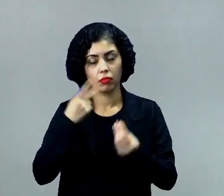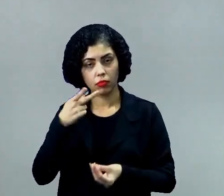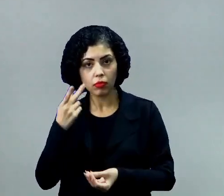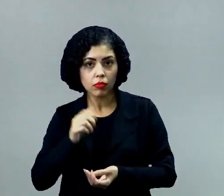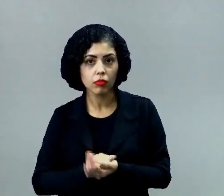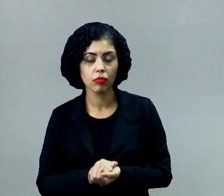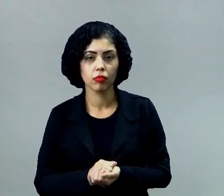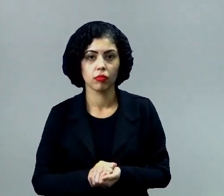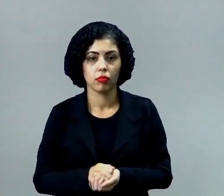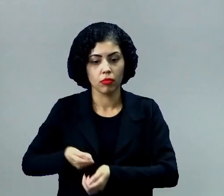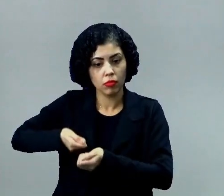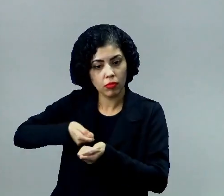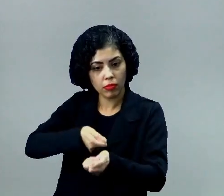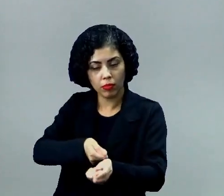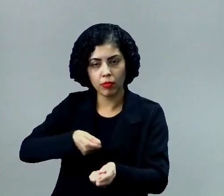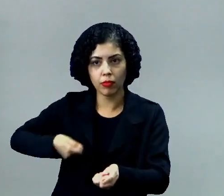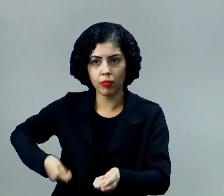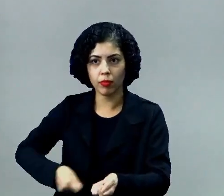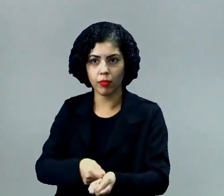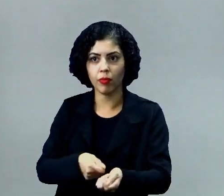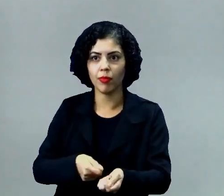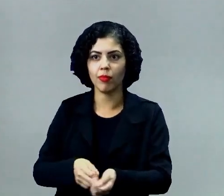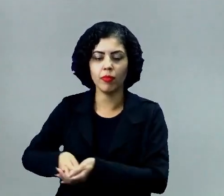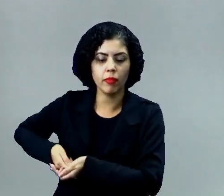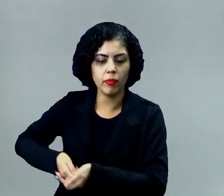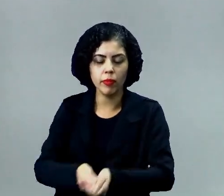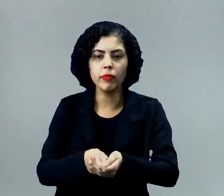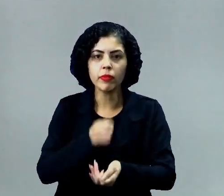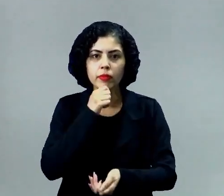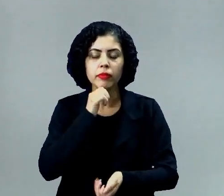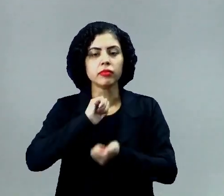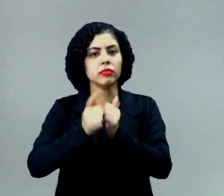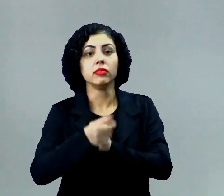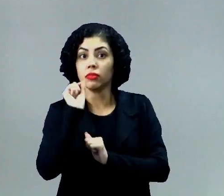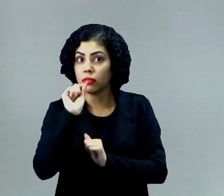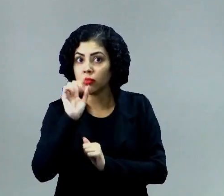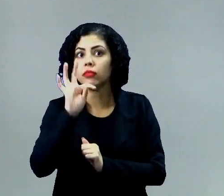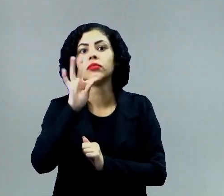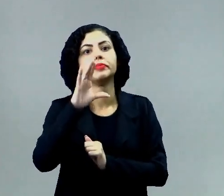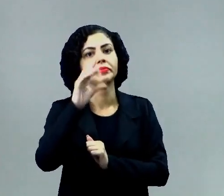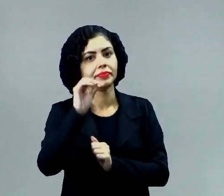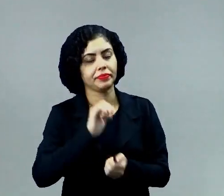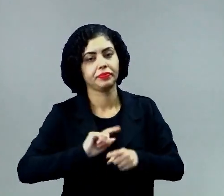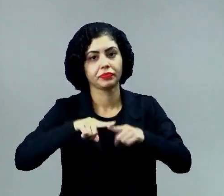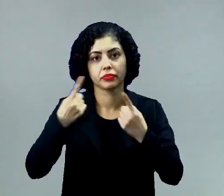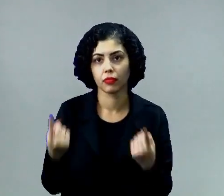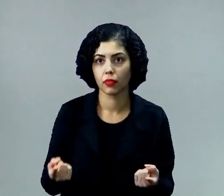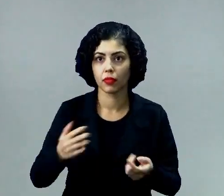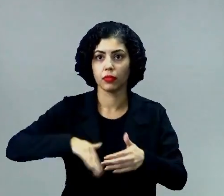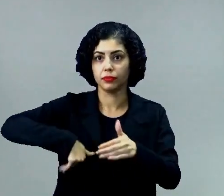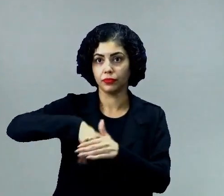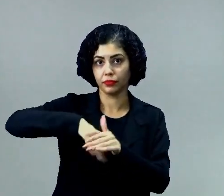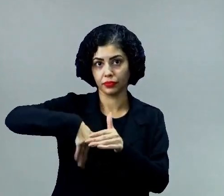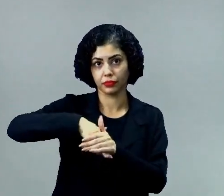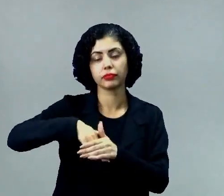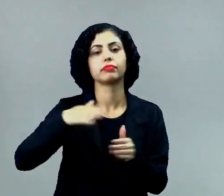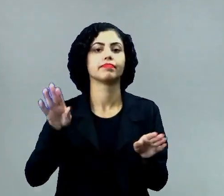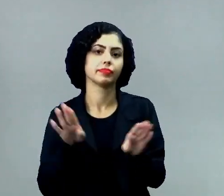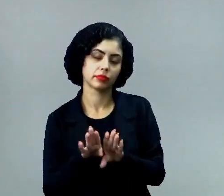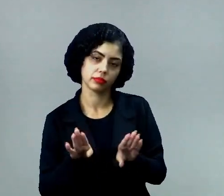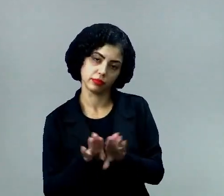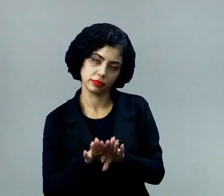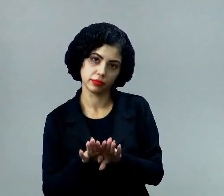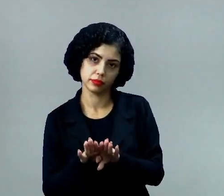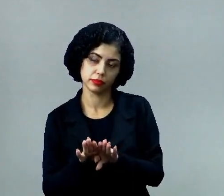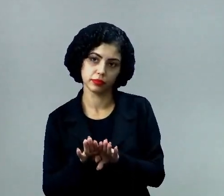mencionei, a sinuca ela pode sim ser reconhecida como um esporte. Esporte de quê? De taco. Porém, o futebol também